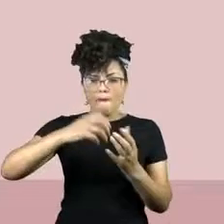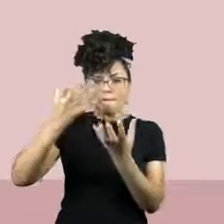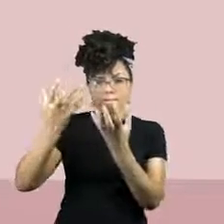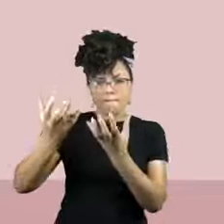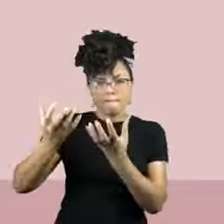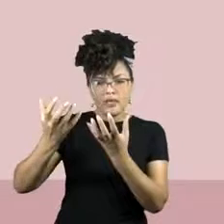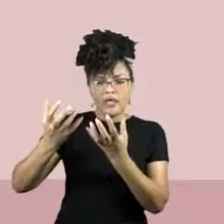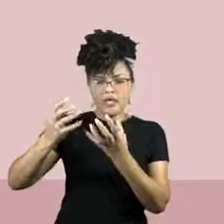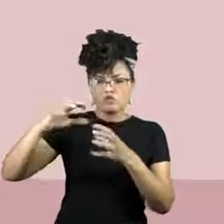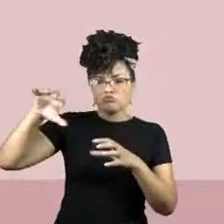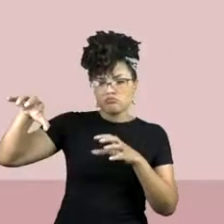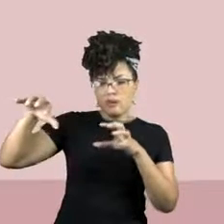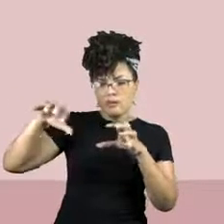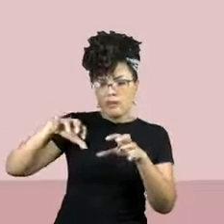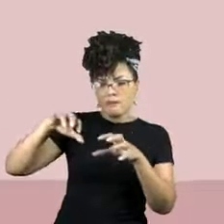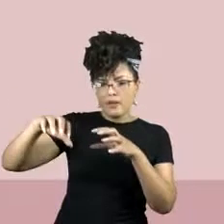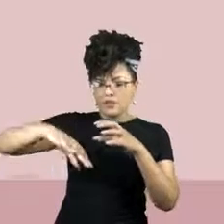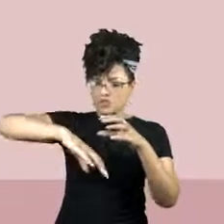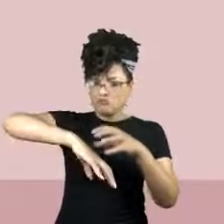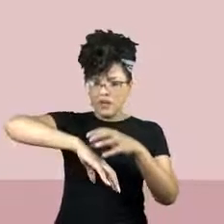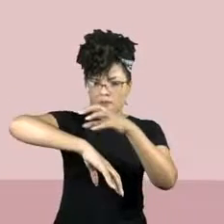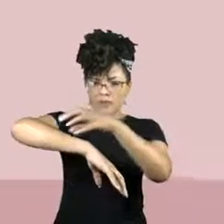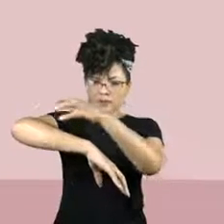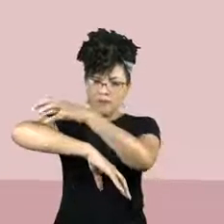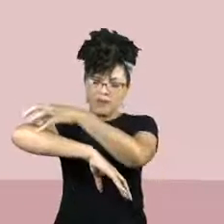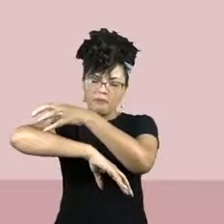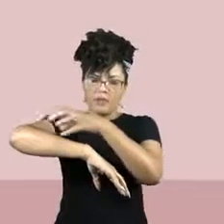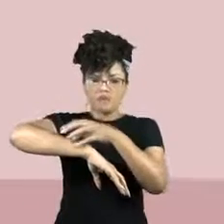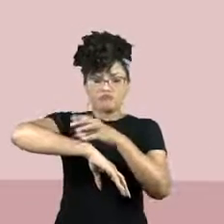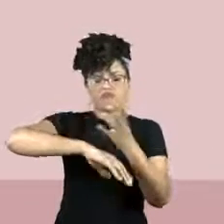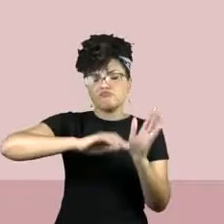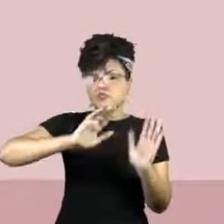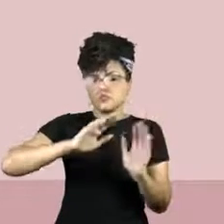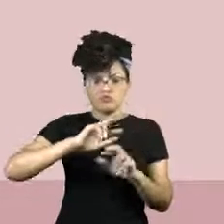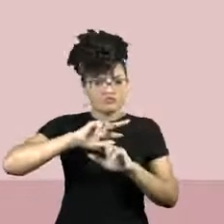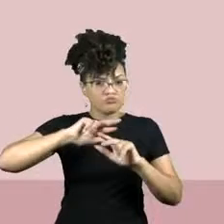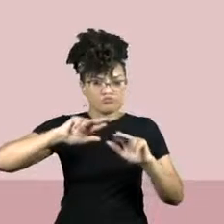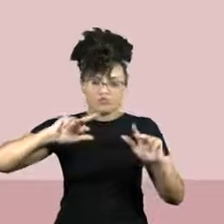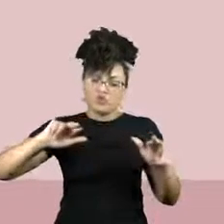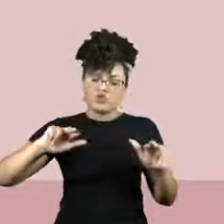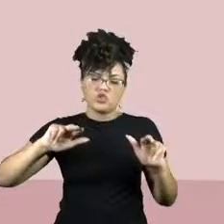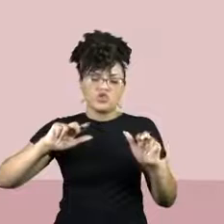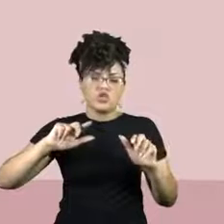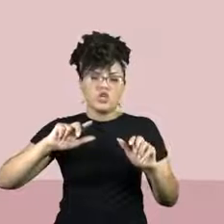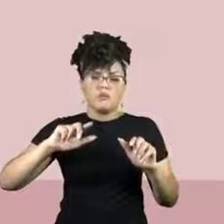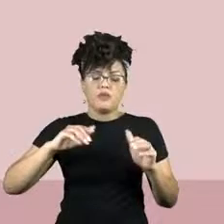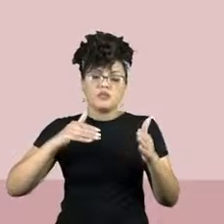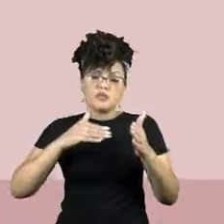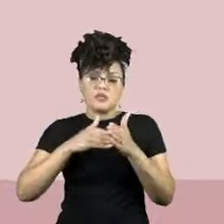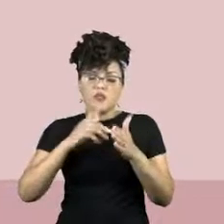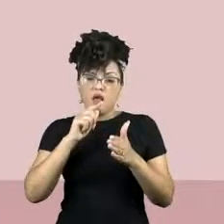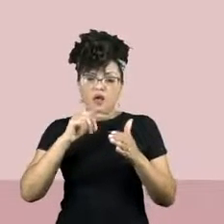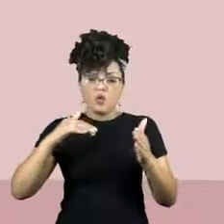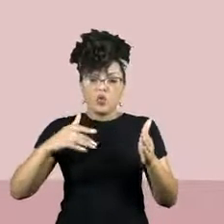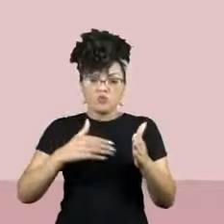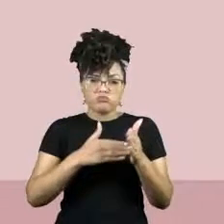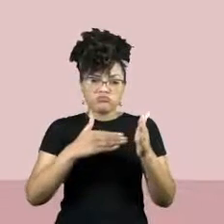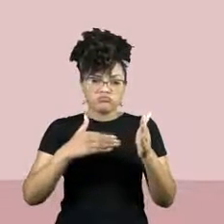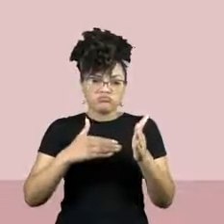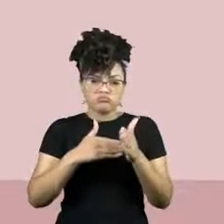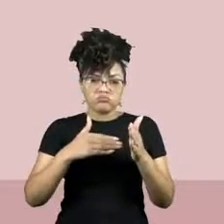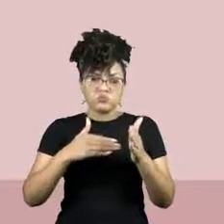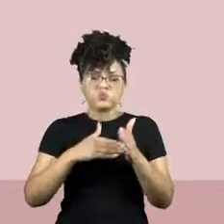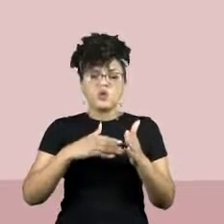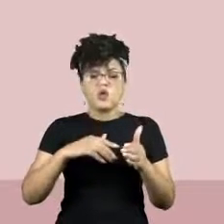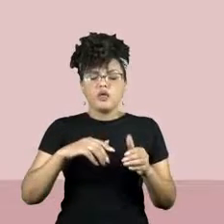pode ser uma carga pontual, pode ser um nível freático acima do terreno, né? Por exemplo, se tem uma barragem, aqui você tem um corpo d'água, né, onde esse corpo